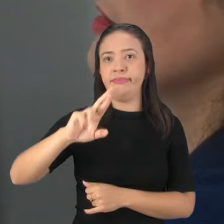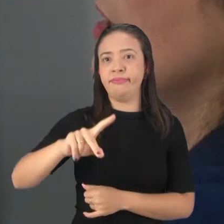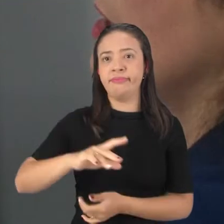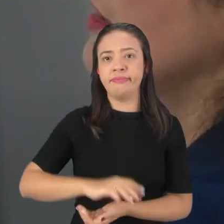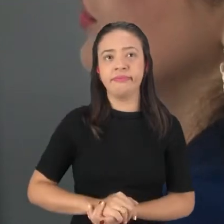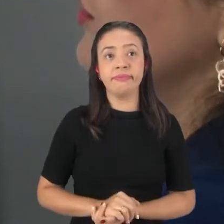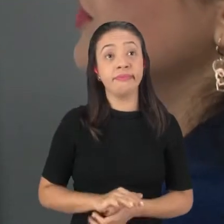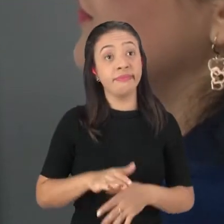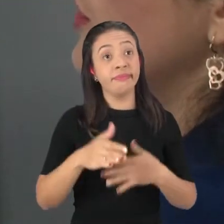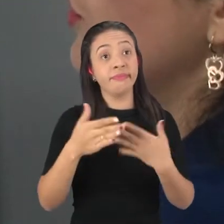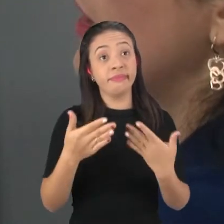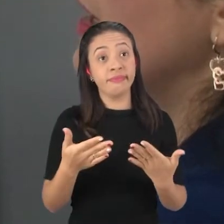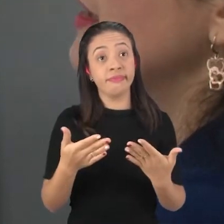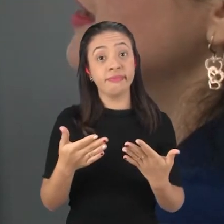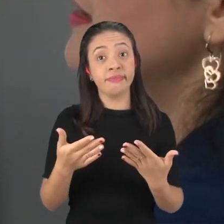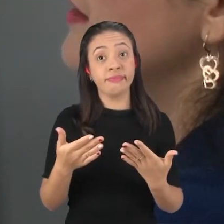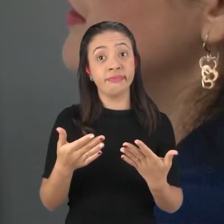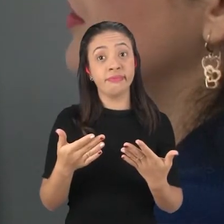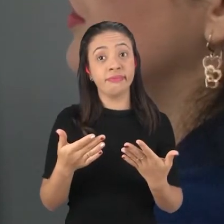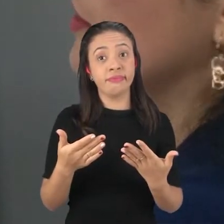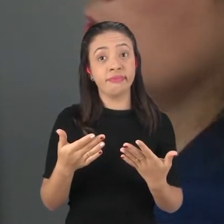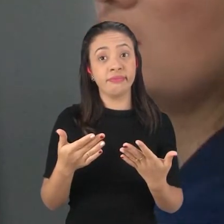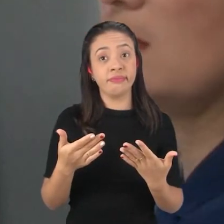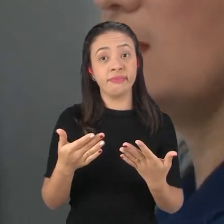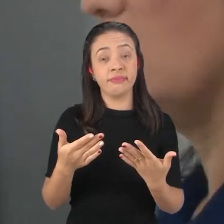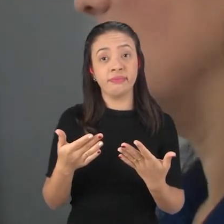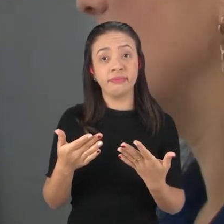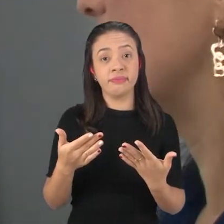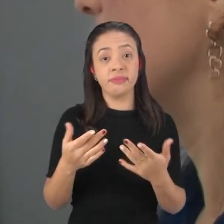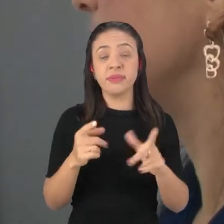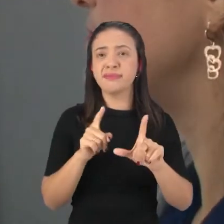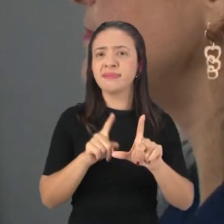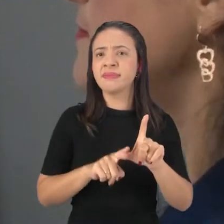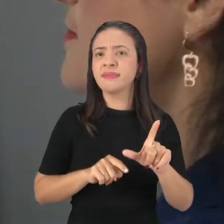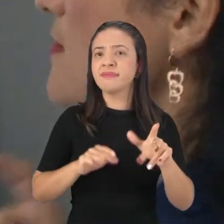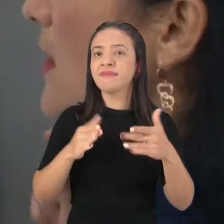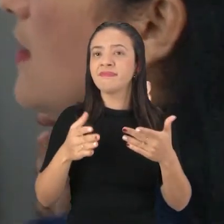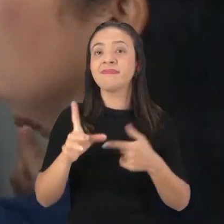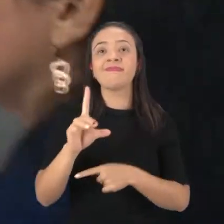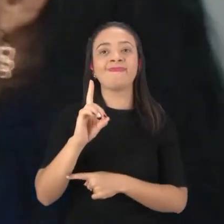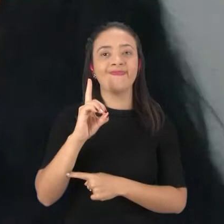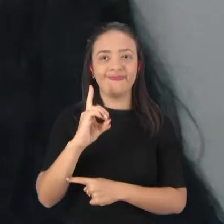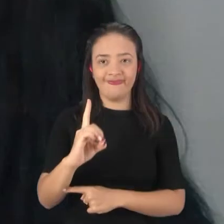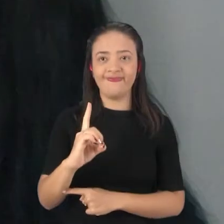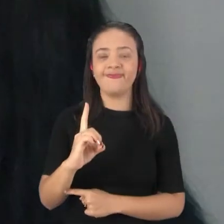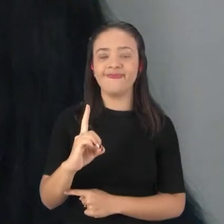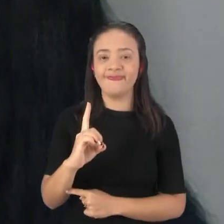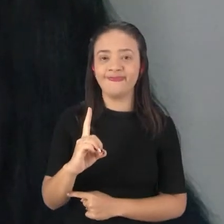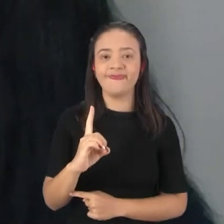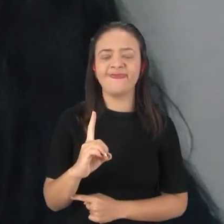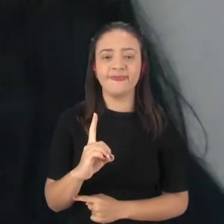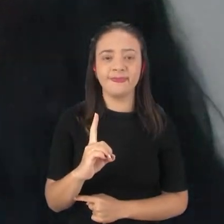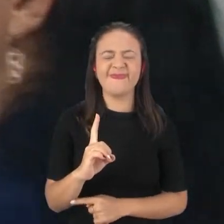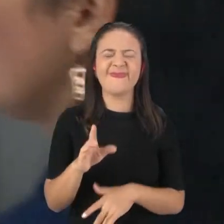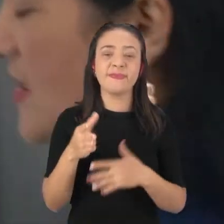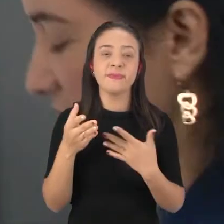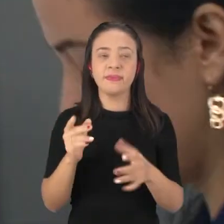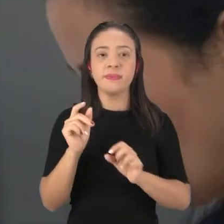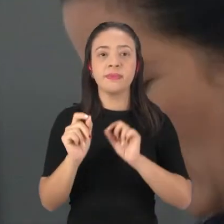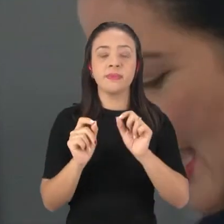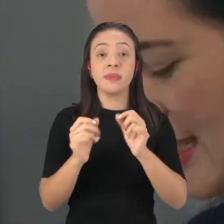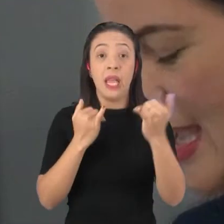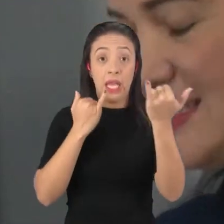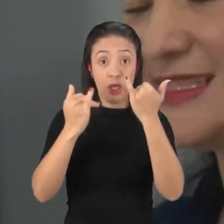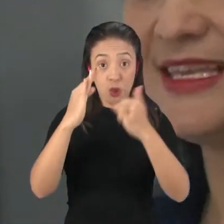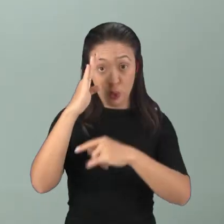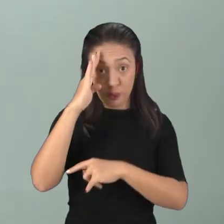é esse. Então, eu só fico com a letra, ó, letra D, ó. Ou